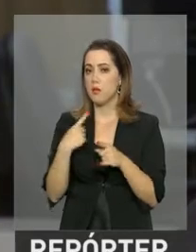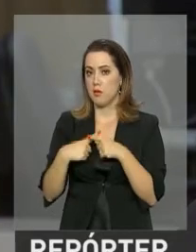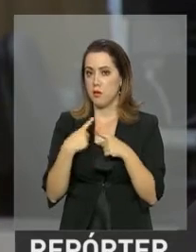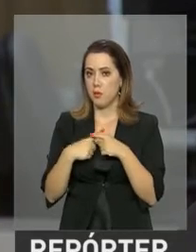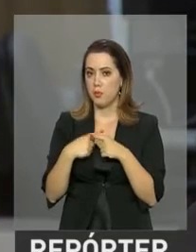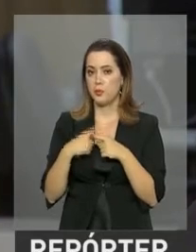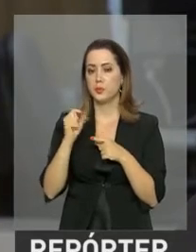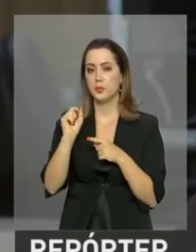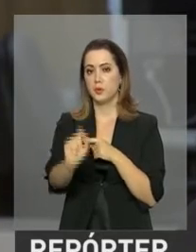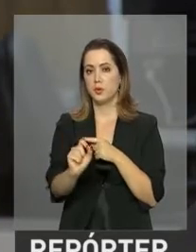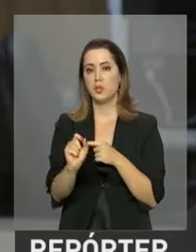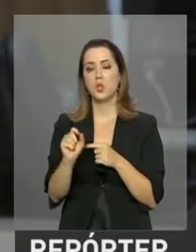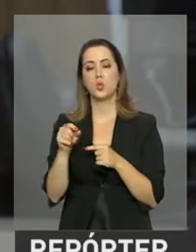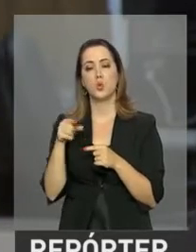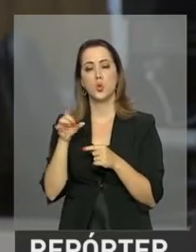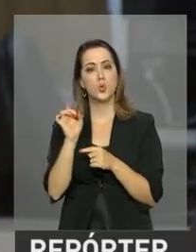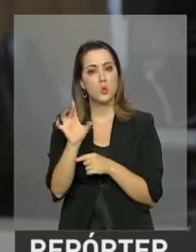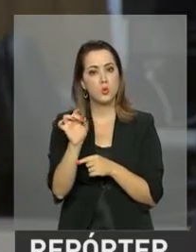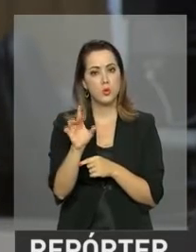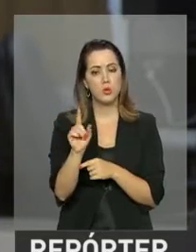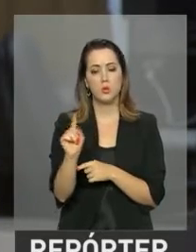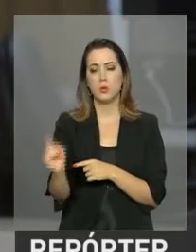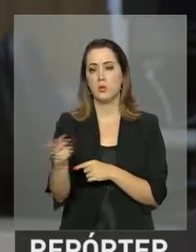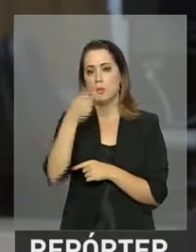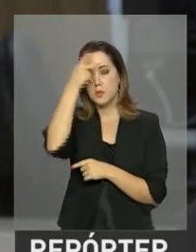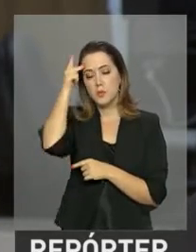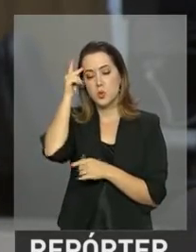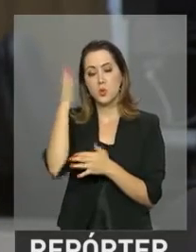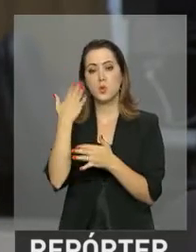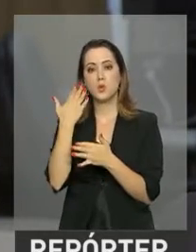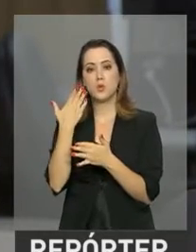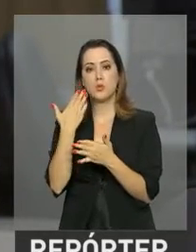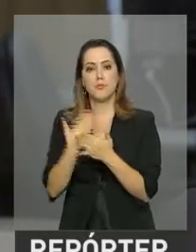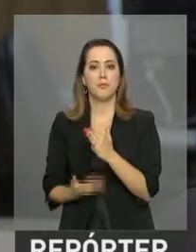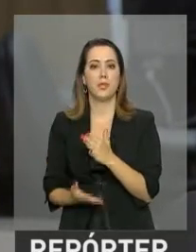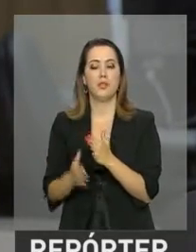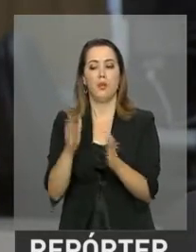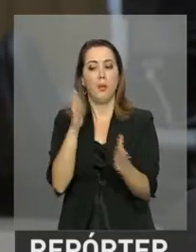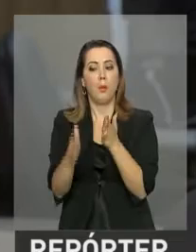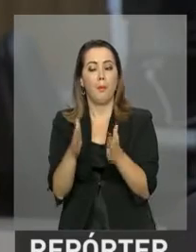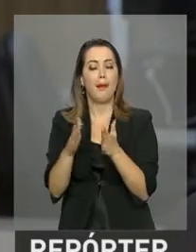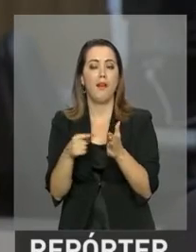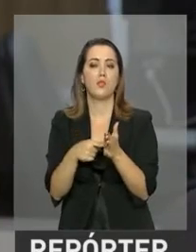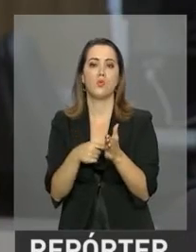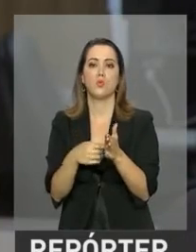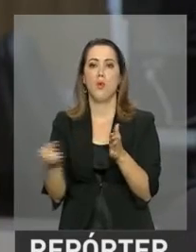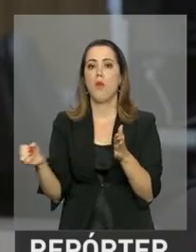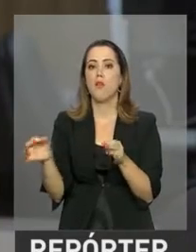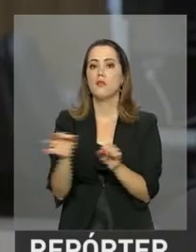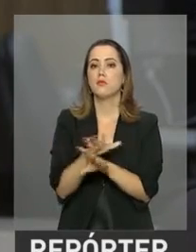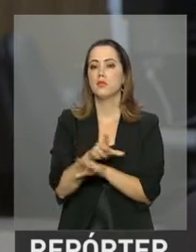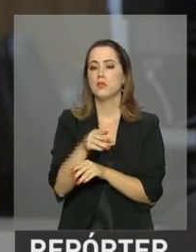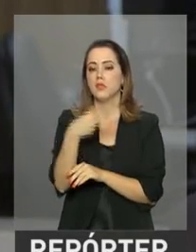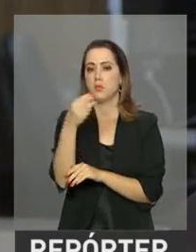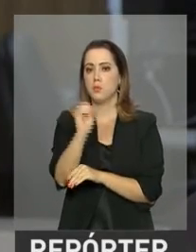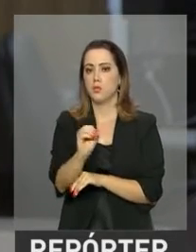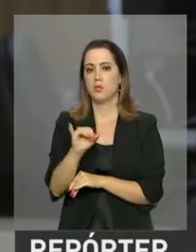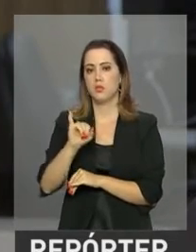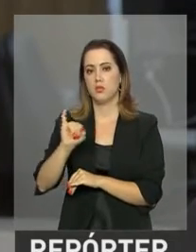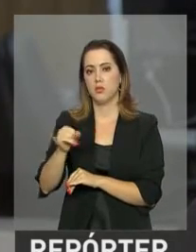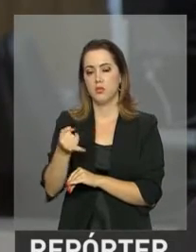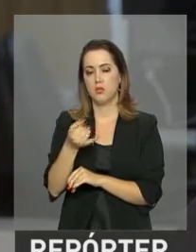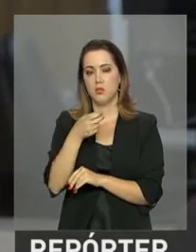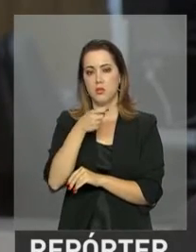situação específica, somente para aqueles trabalhadores que perderam o prazo que encerrou-se no dia 30 de junho.